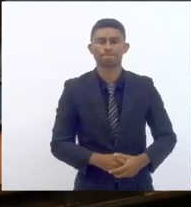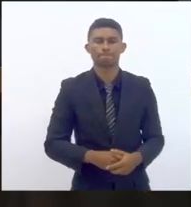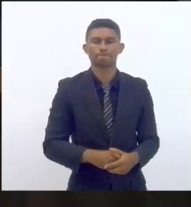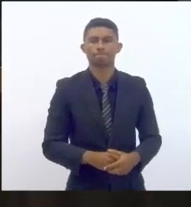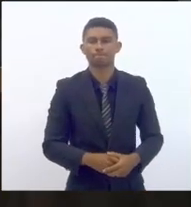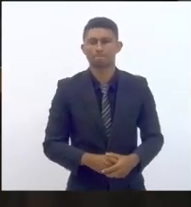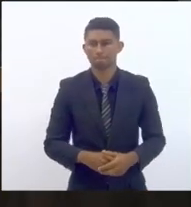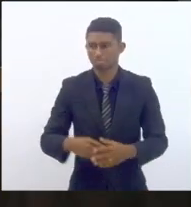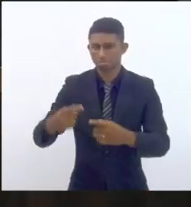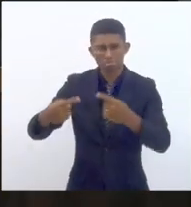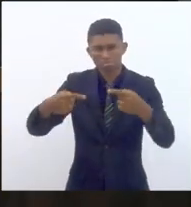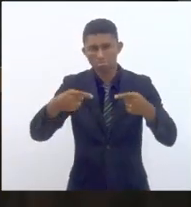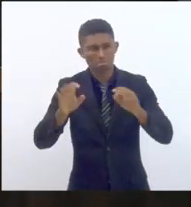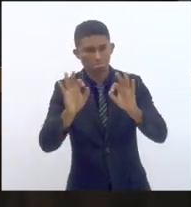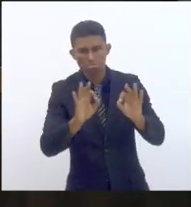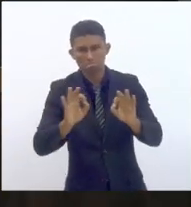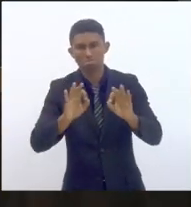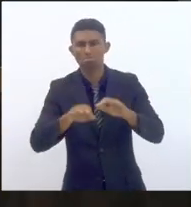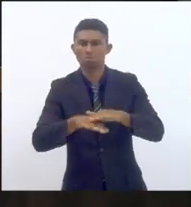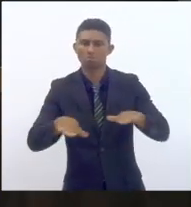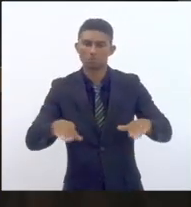Tendo que queira discutir, encerrada a discussão.